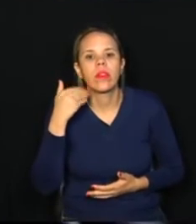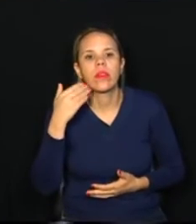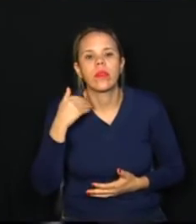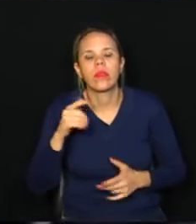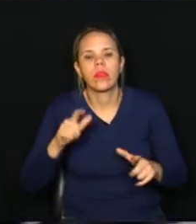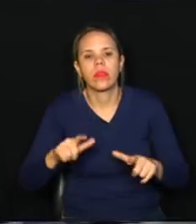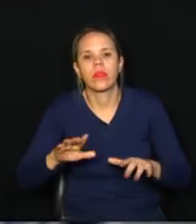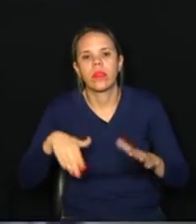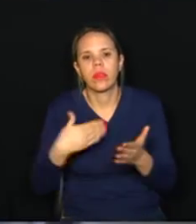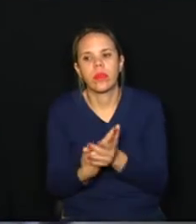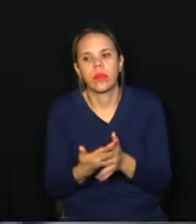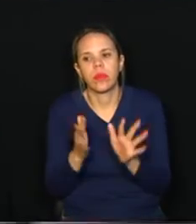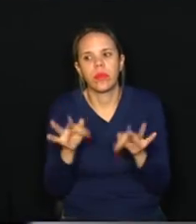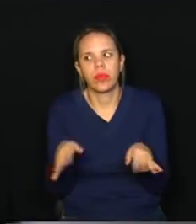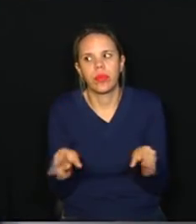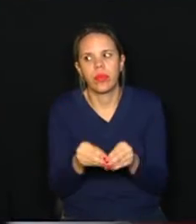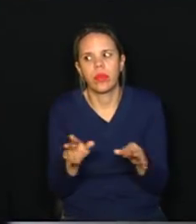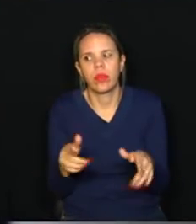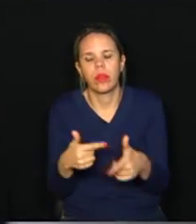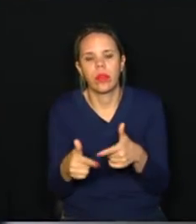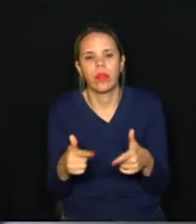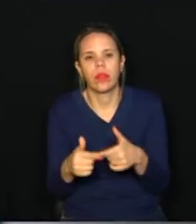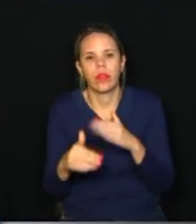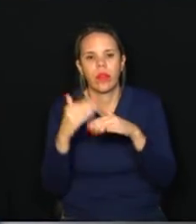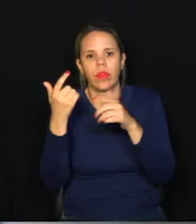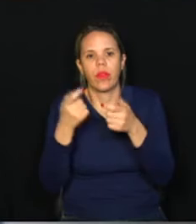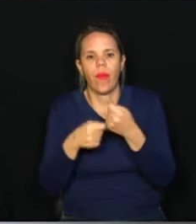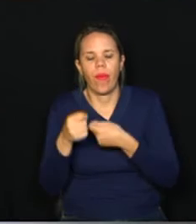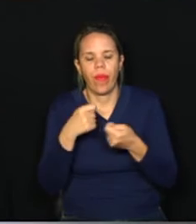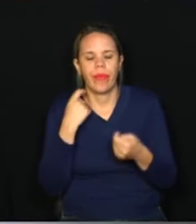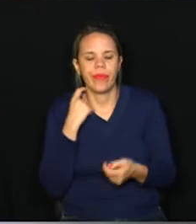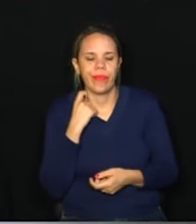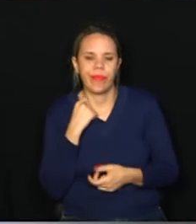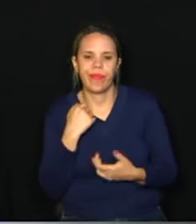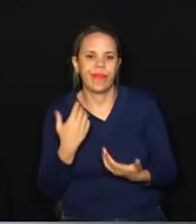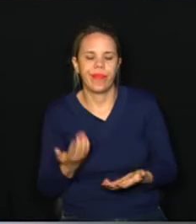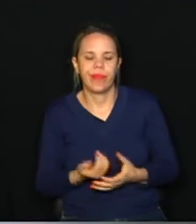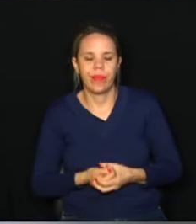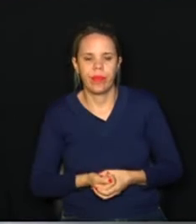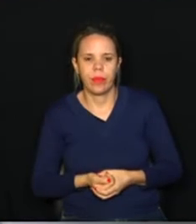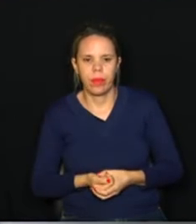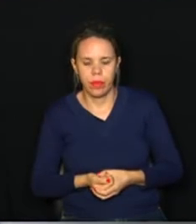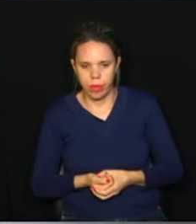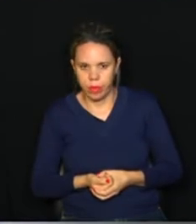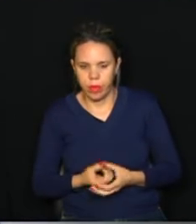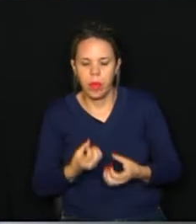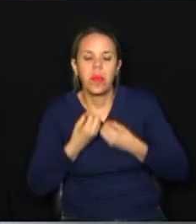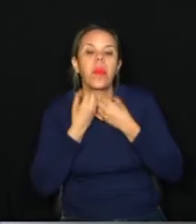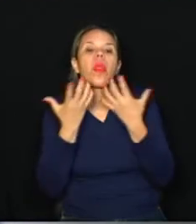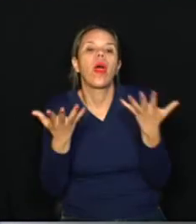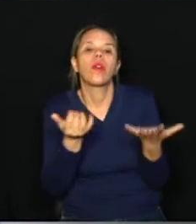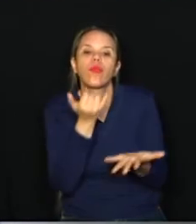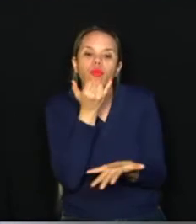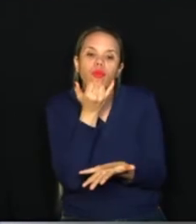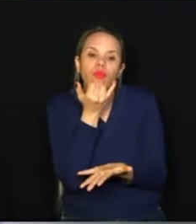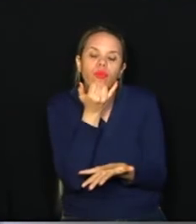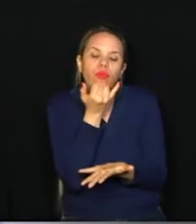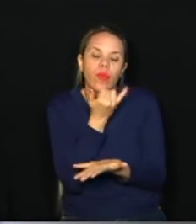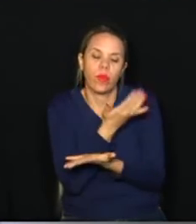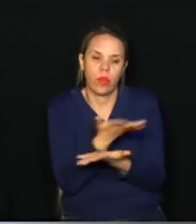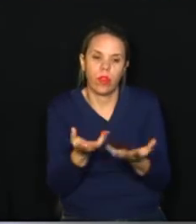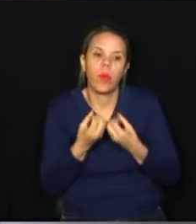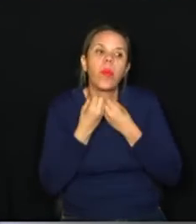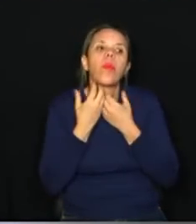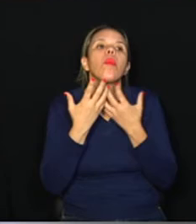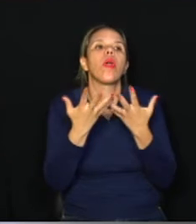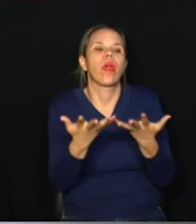a exaustão para poder avançar economicamente. Então, é um desabafo, me desculpem pelo desabafo, mas